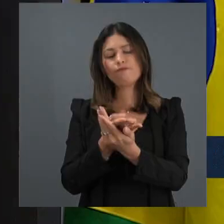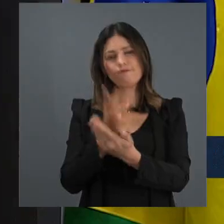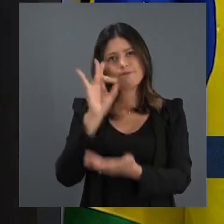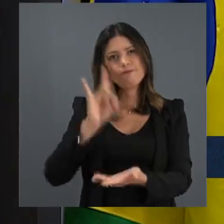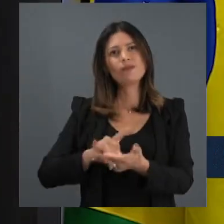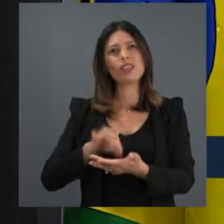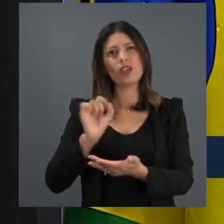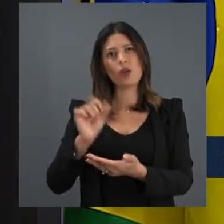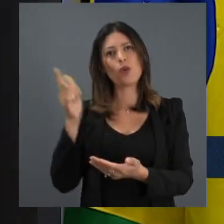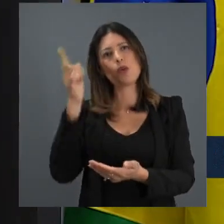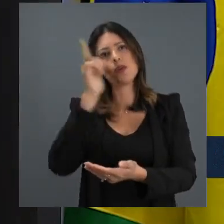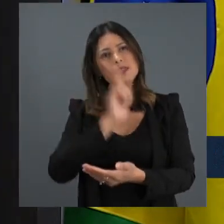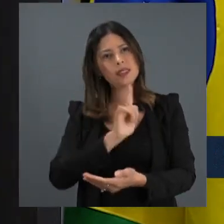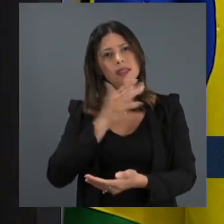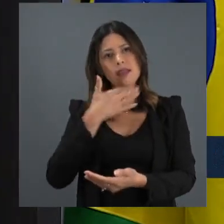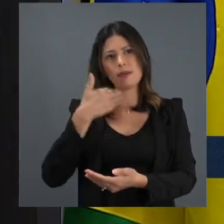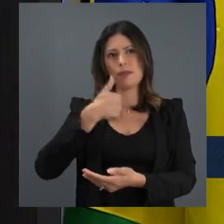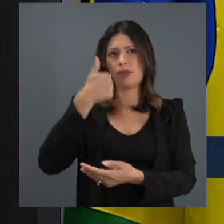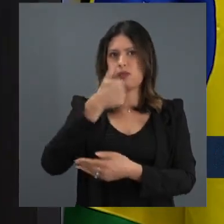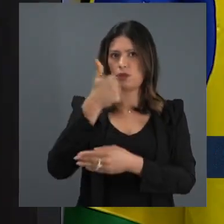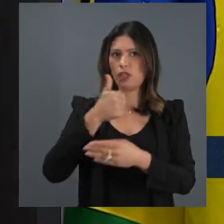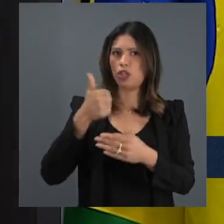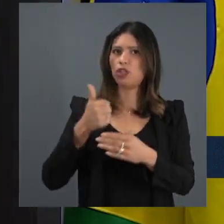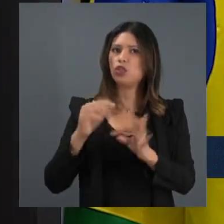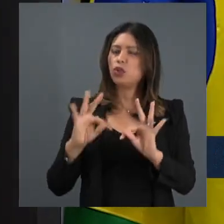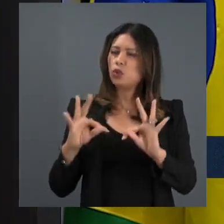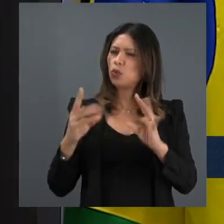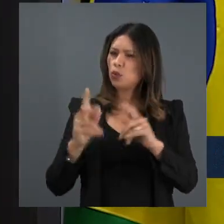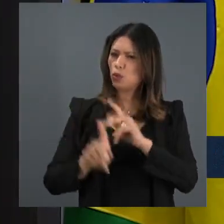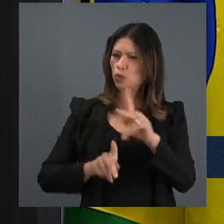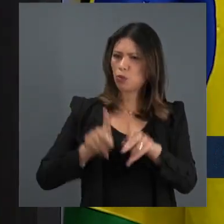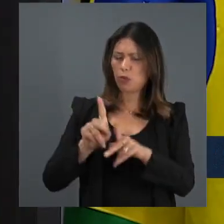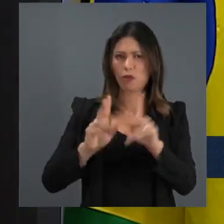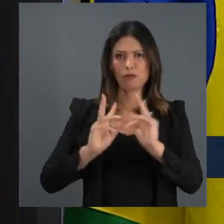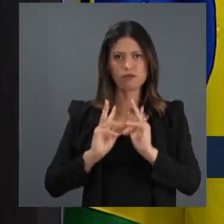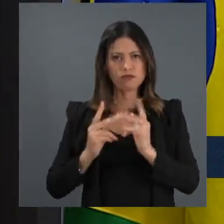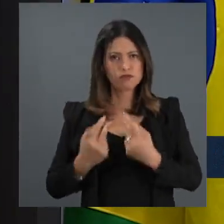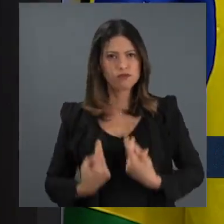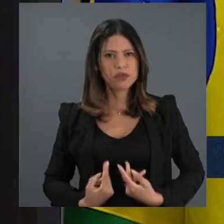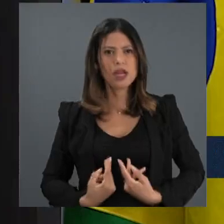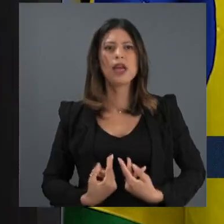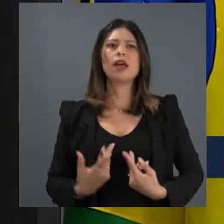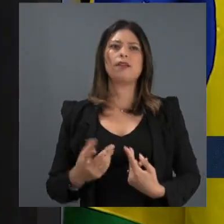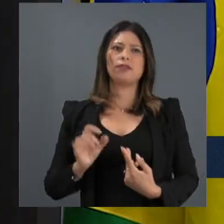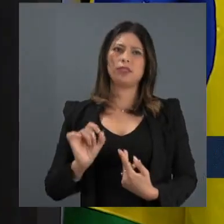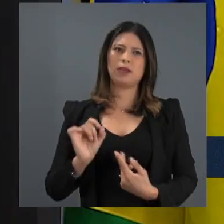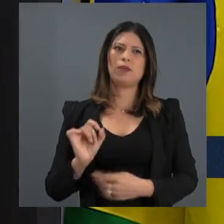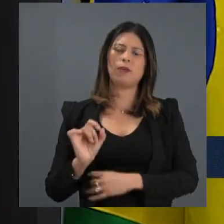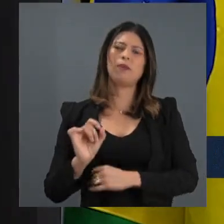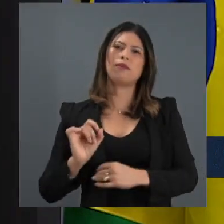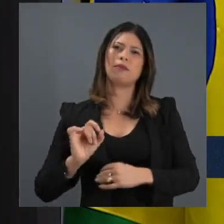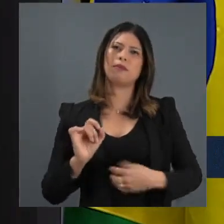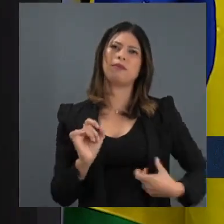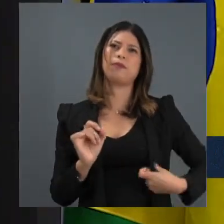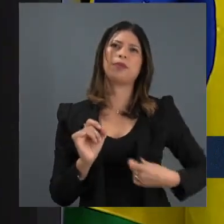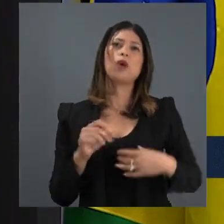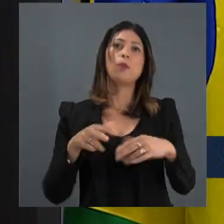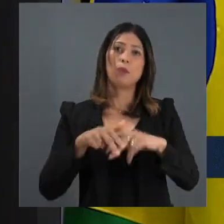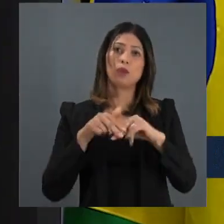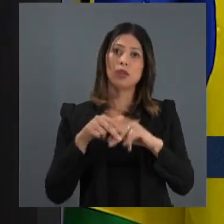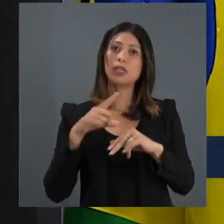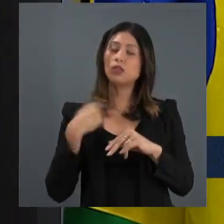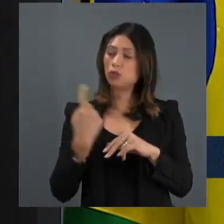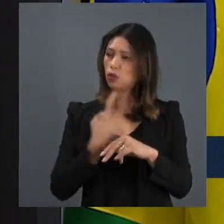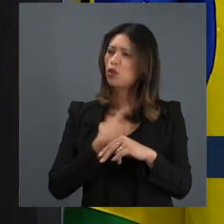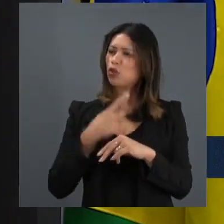um resgate dessa humanidade, né? Com relação ao materialismo, com relação, acho que isso aí vem para nos tornar